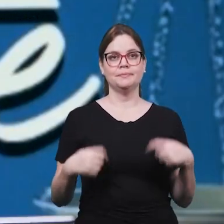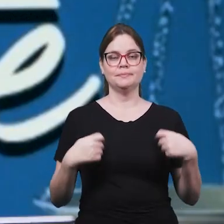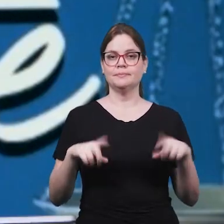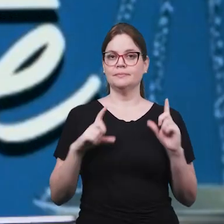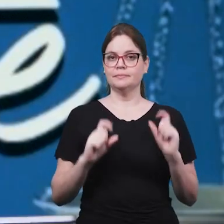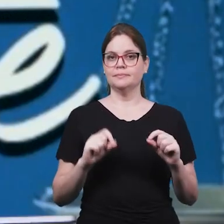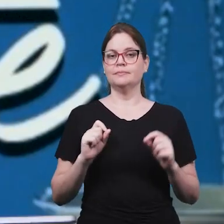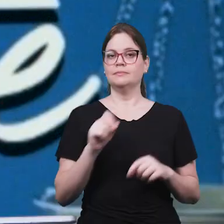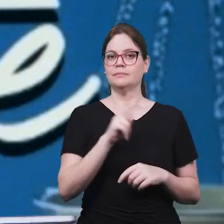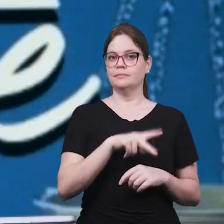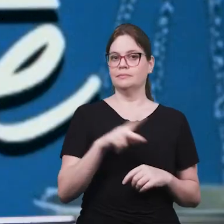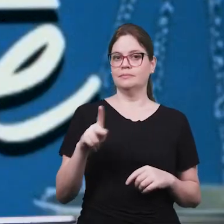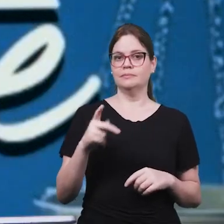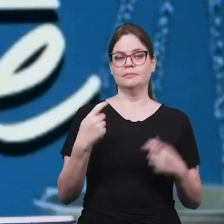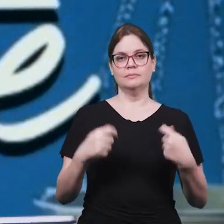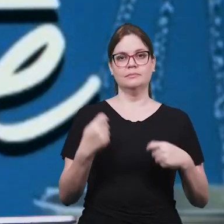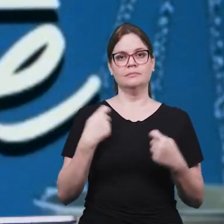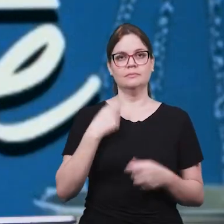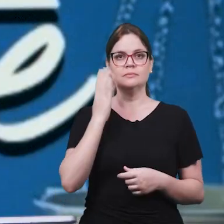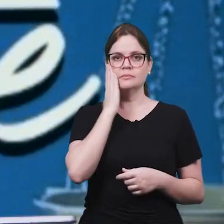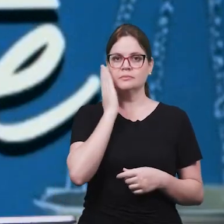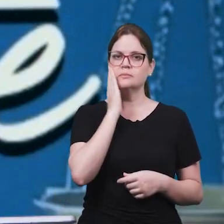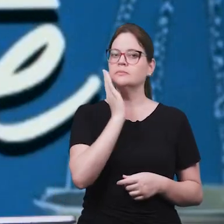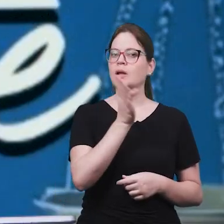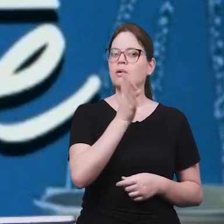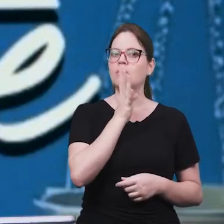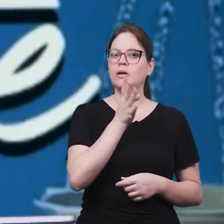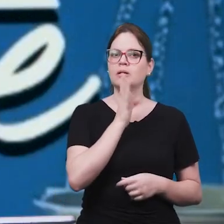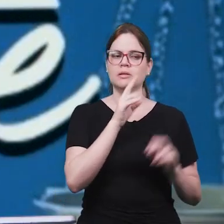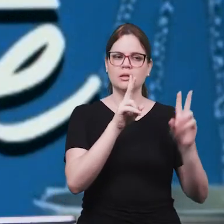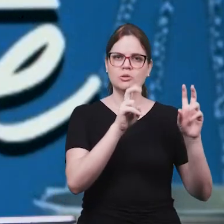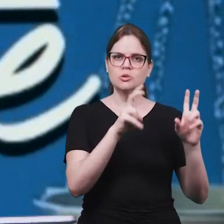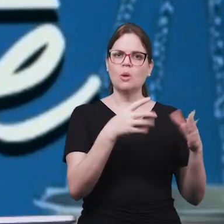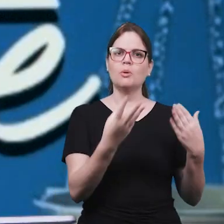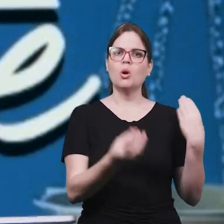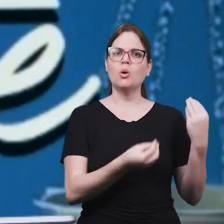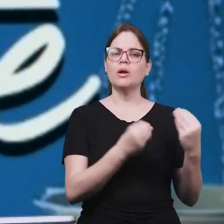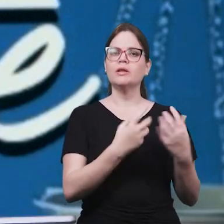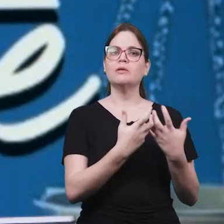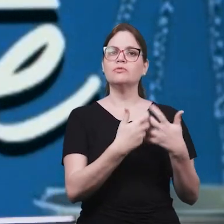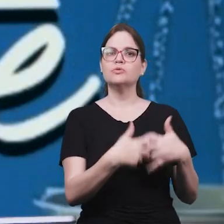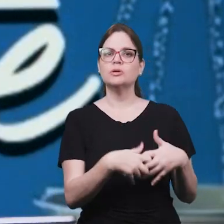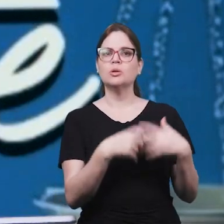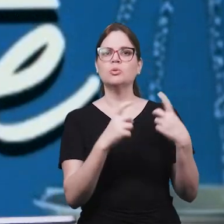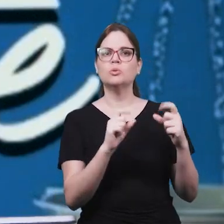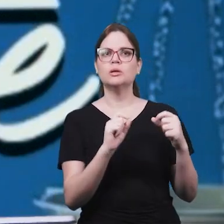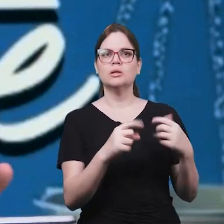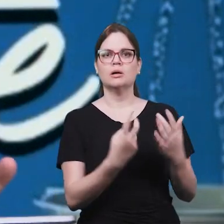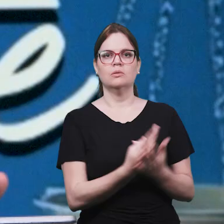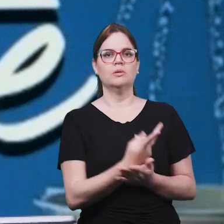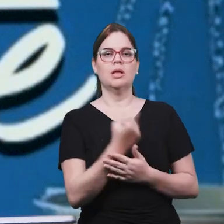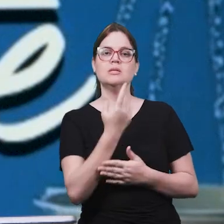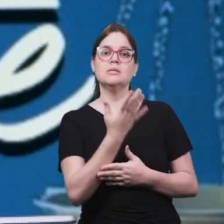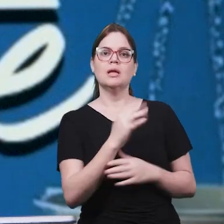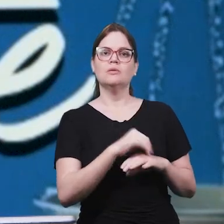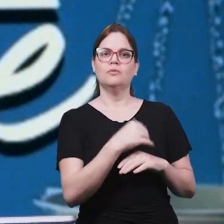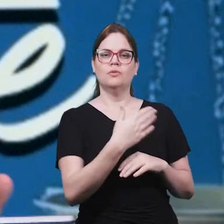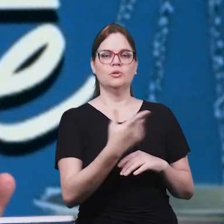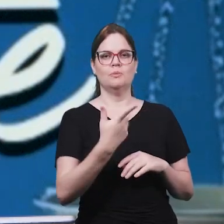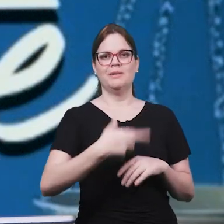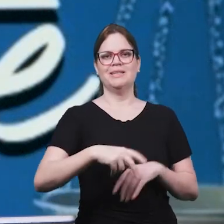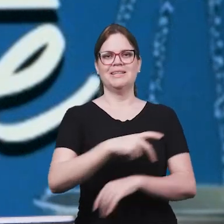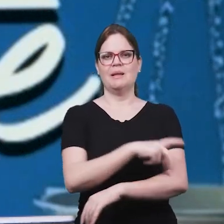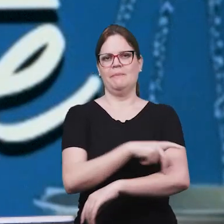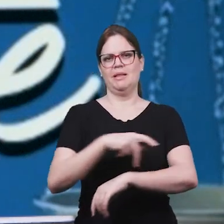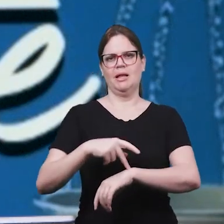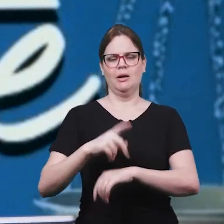que a professora tenha conhecimento disso, leia sobre isso, entenda sobre isso. Ela não precisa ser doutora, não precisa ser uma